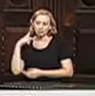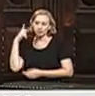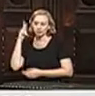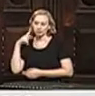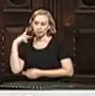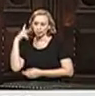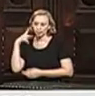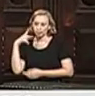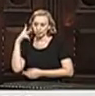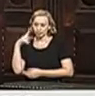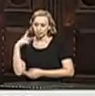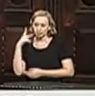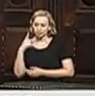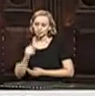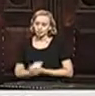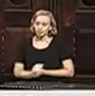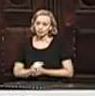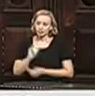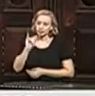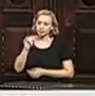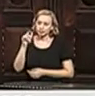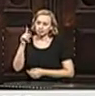extorsivo de IPTU.